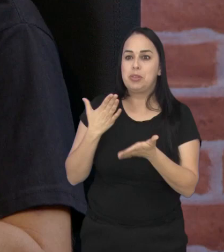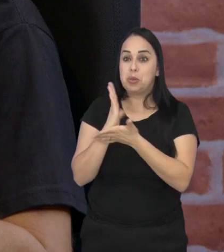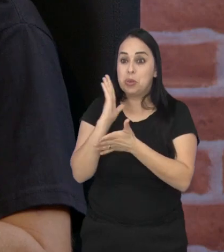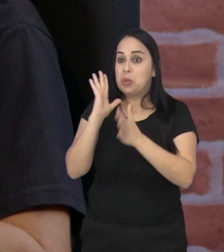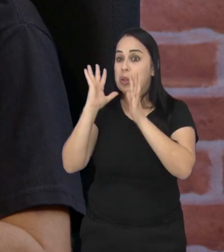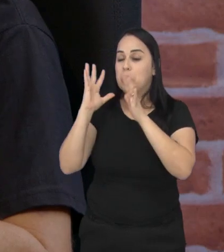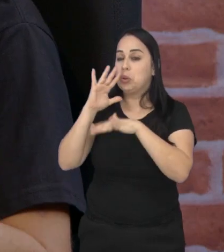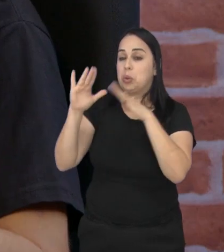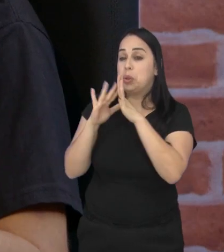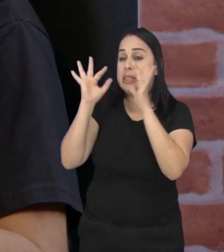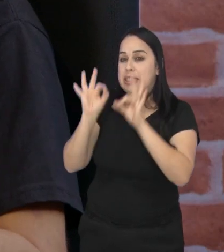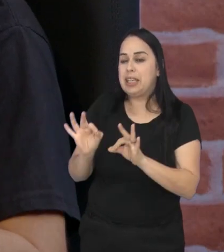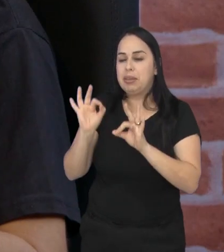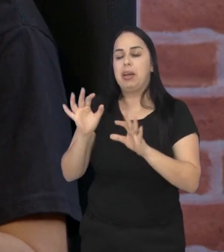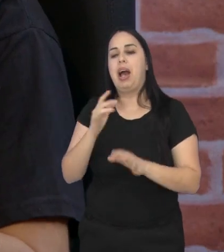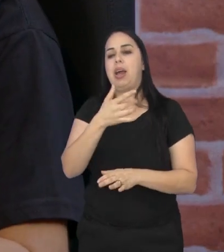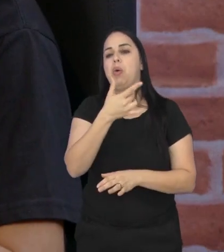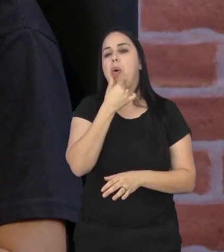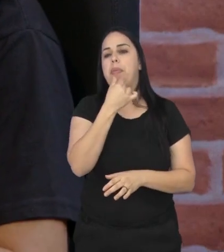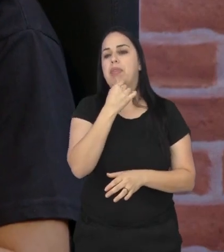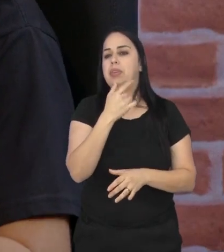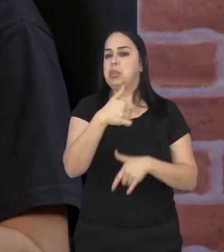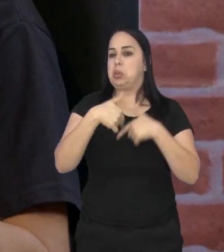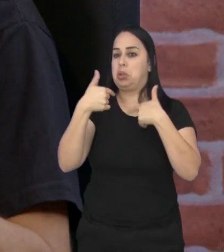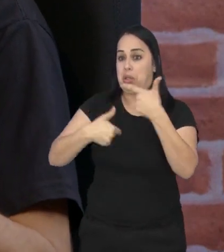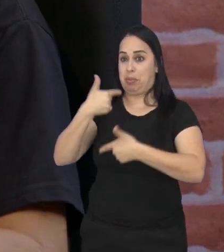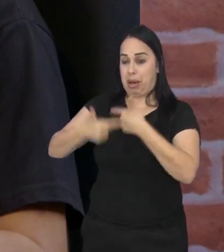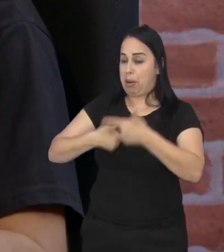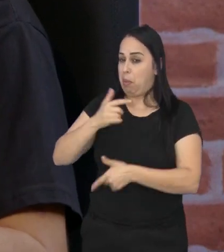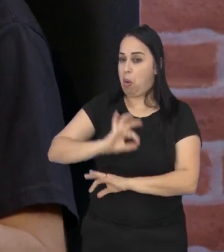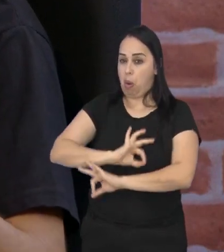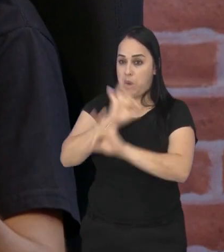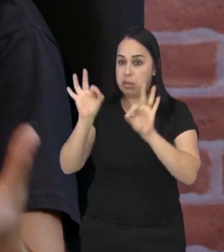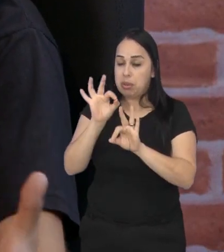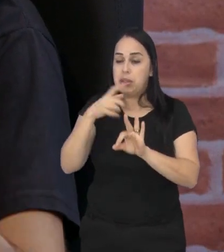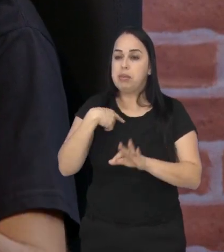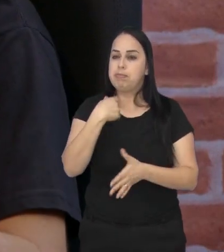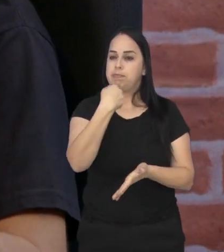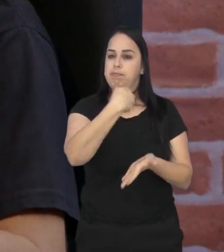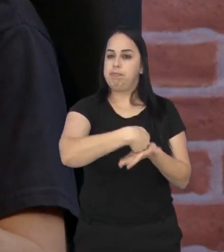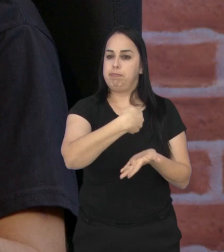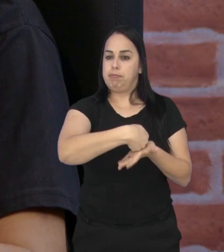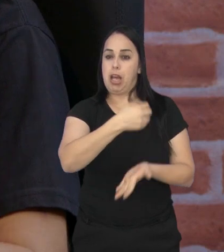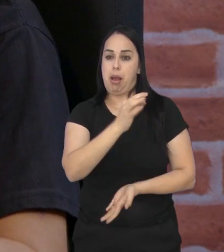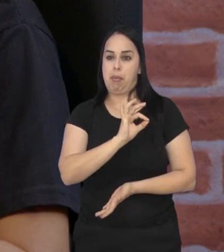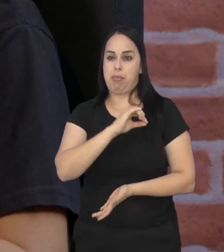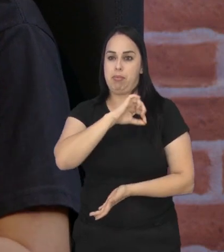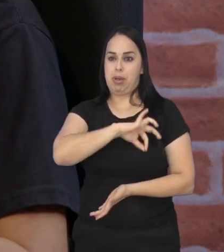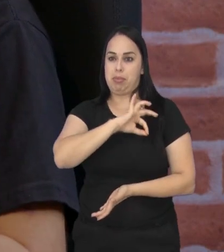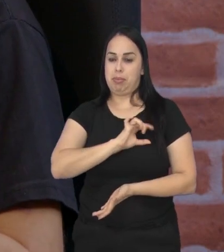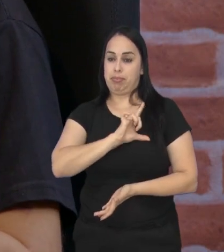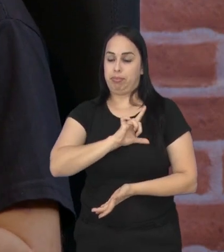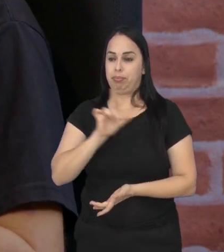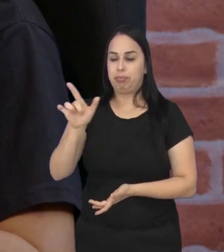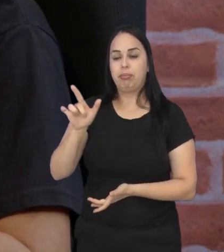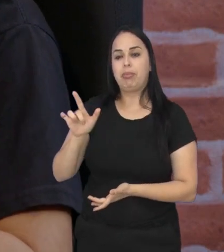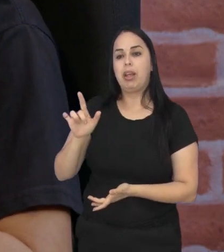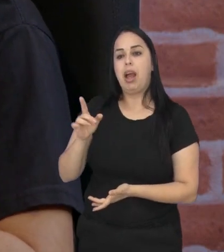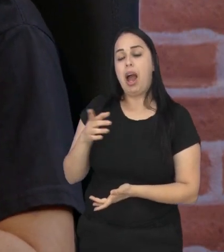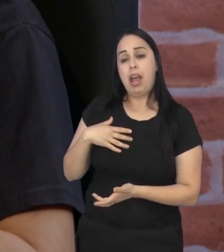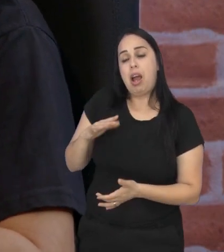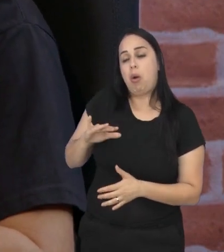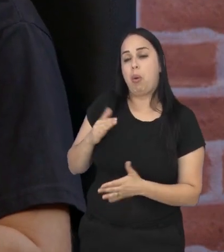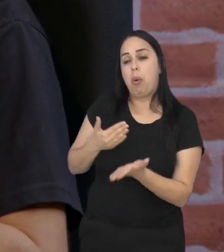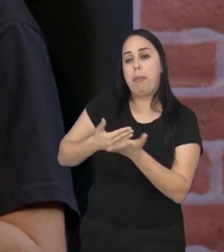aí o cara, pô, mas você tá trabalhando muito, vou melhorar o seu salário. E aí dentro do estúdio começou a pintar umas oportunidades. Tô precisando de um baixista para